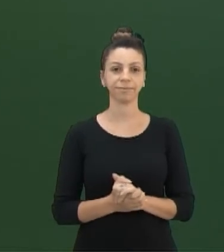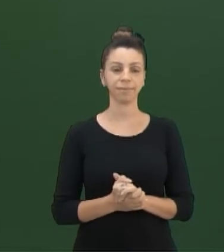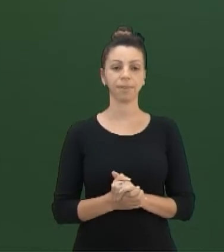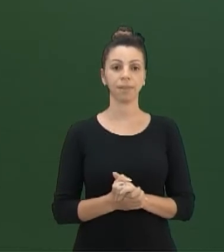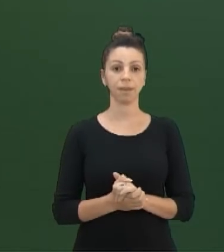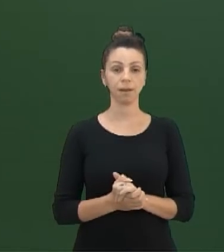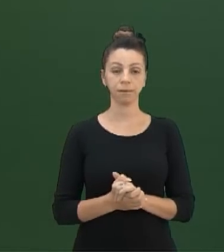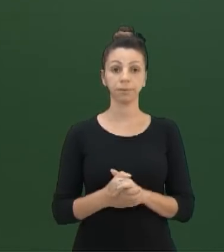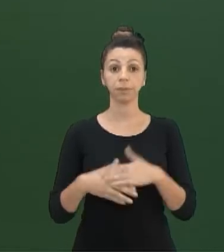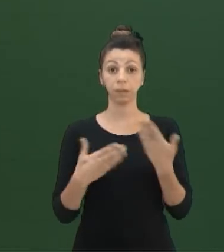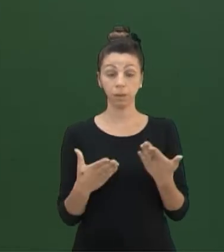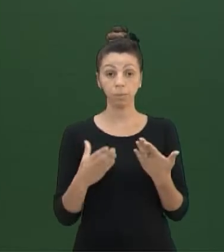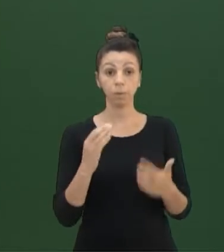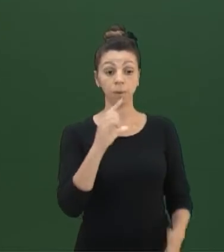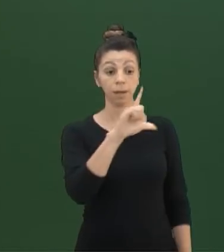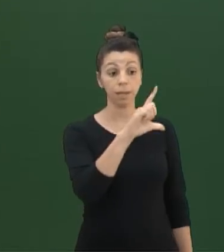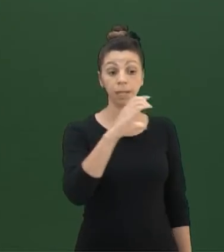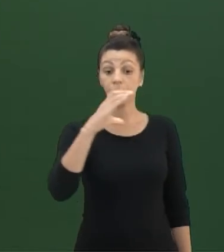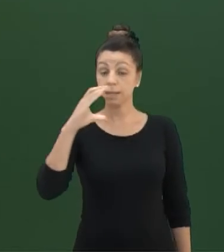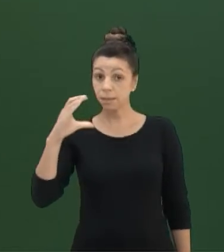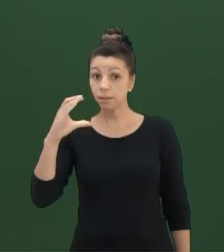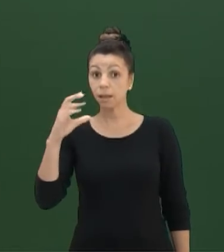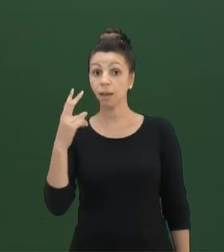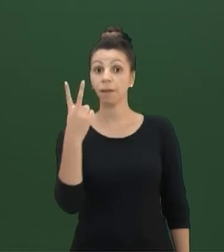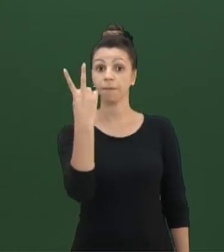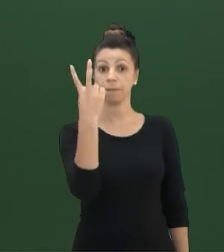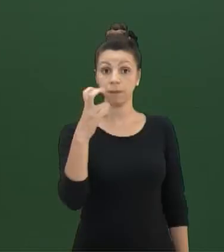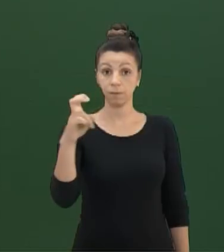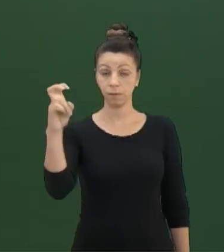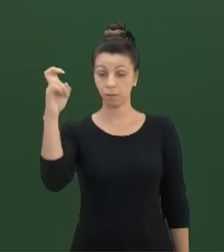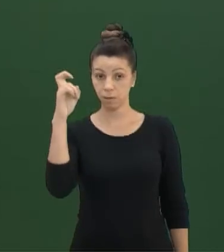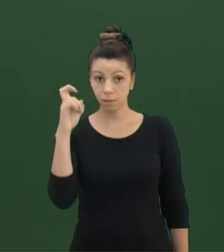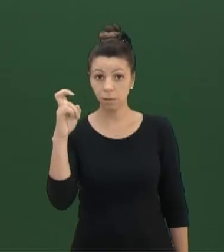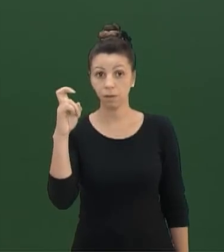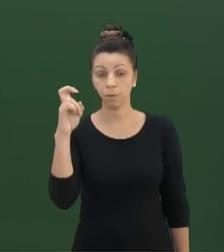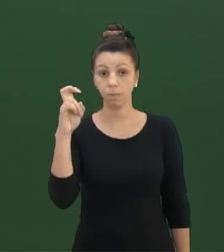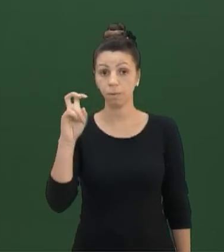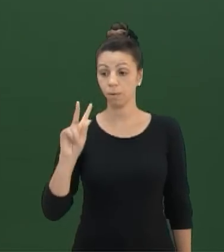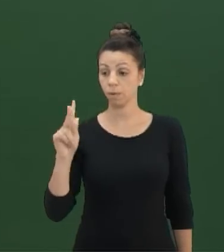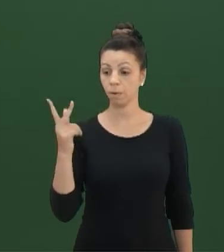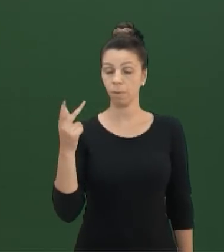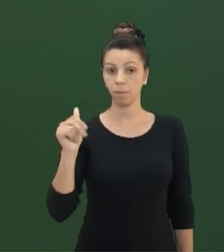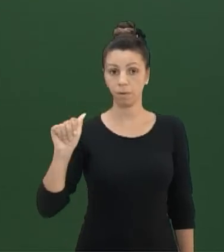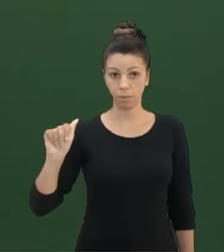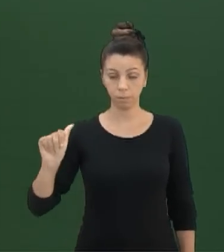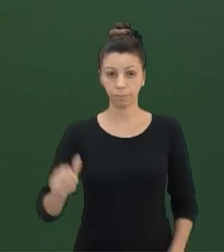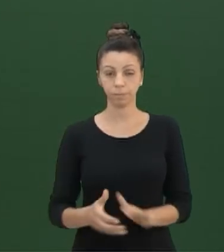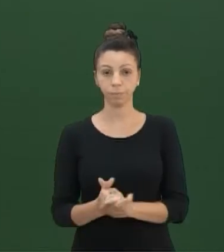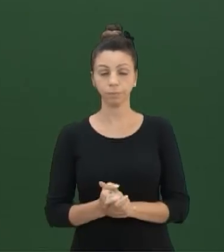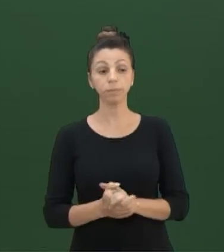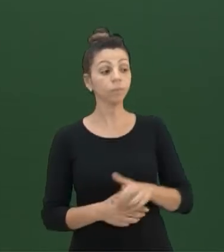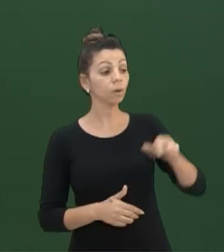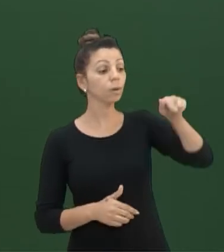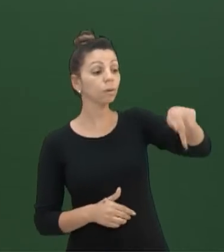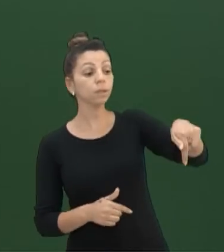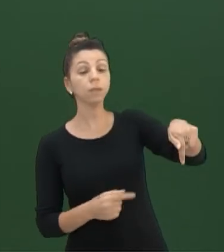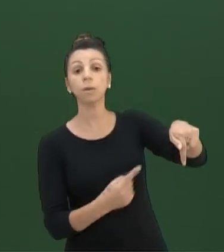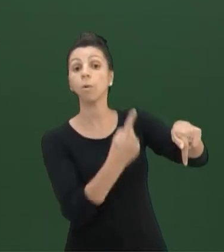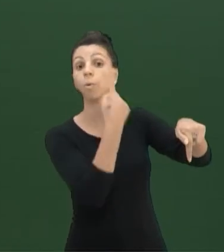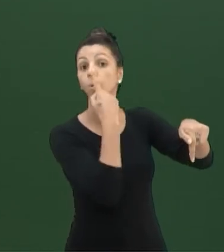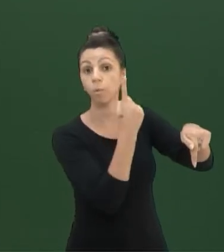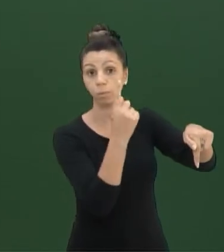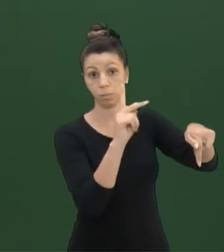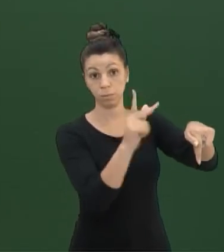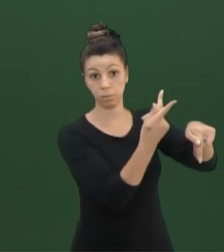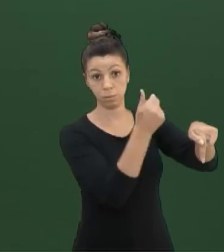lembra que o lote colonial mede 25 hectares, o quarteirão 1 hectare. Lembra da aula anterior que a gente trabalhava